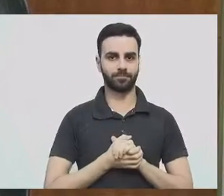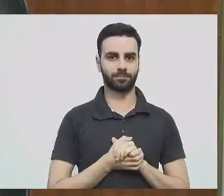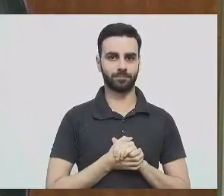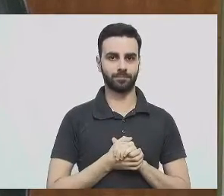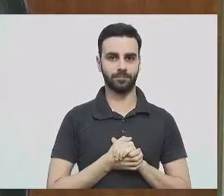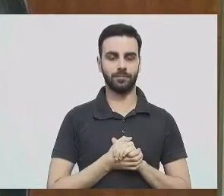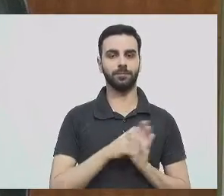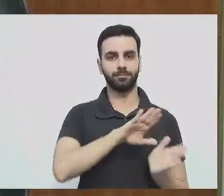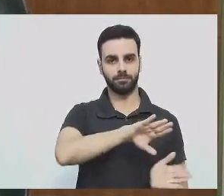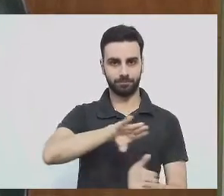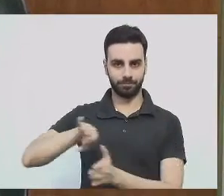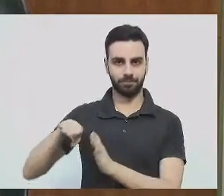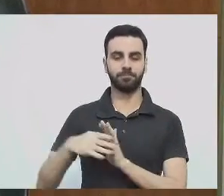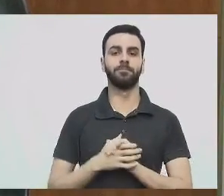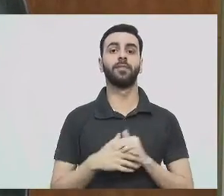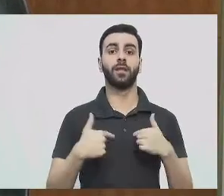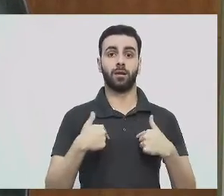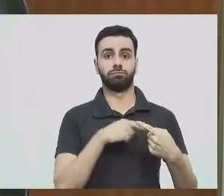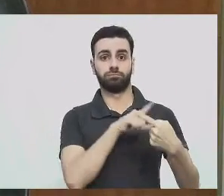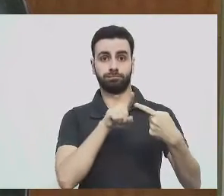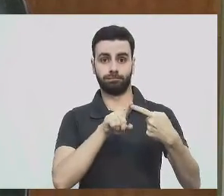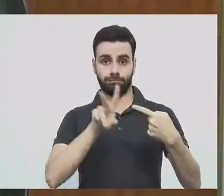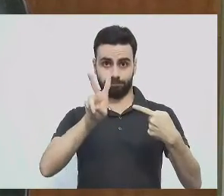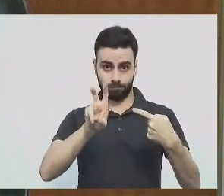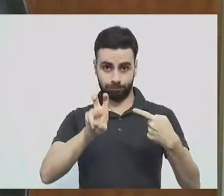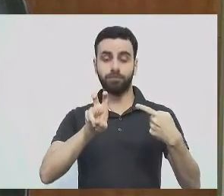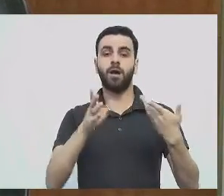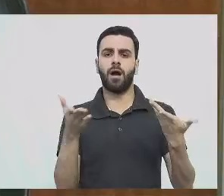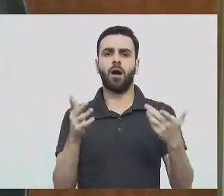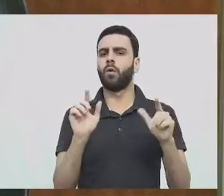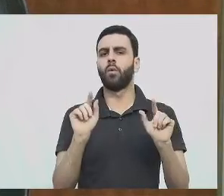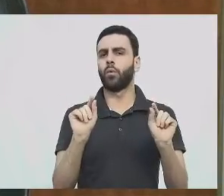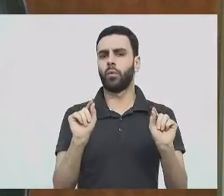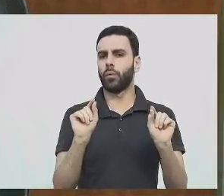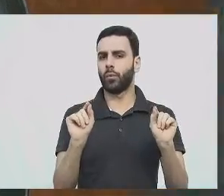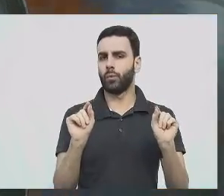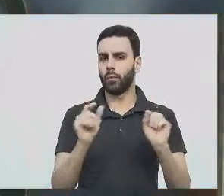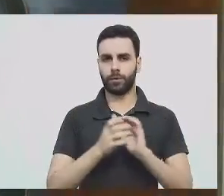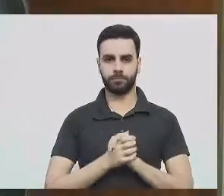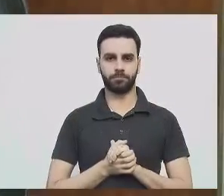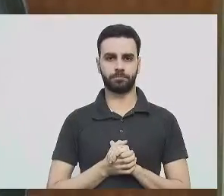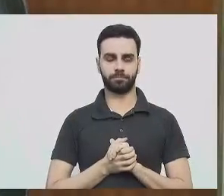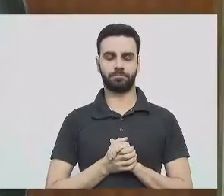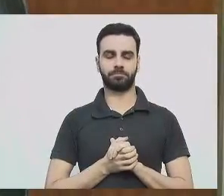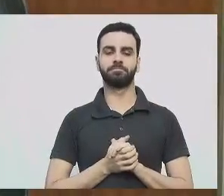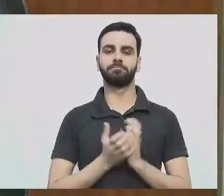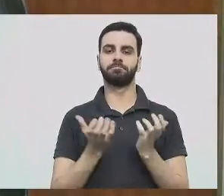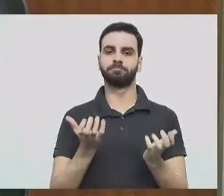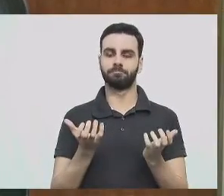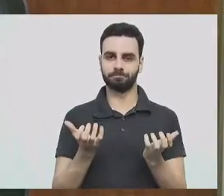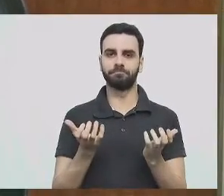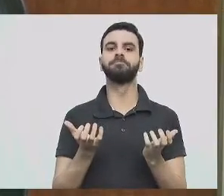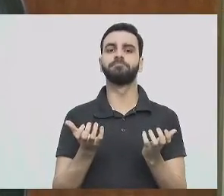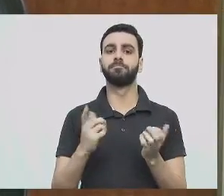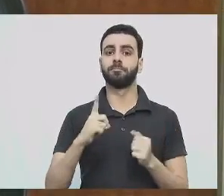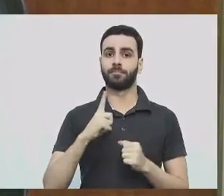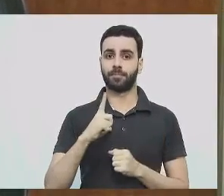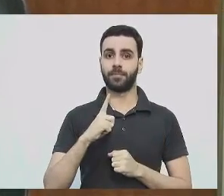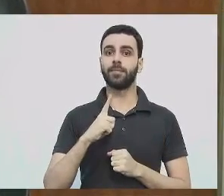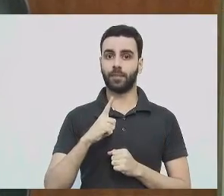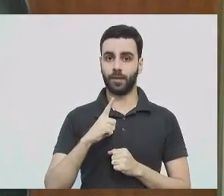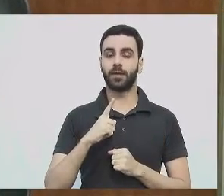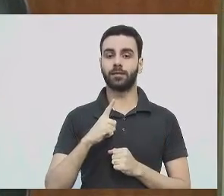Meus novos colegas, eu tenho aqui um assunto para poder tratar Eu quero falar a respeito de um